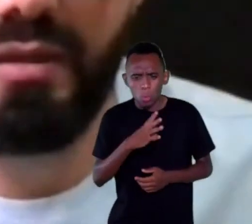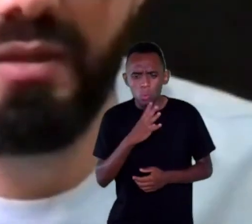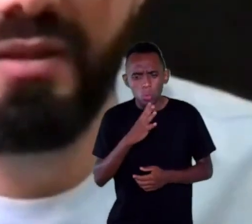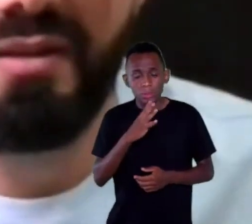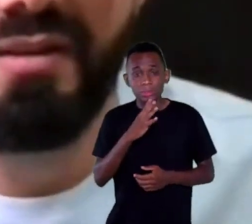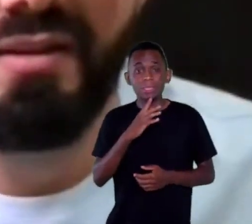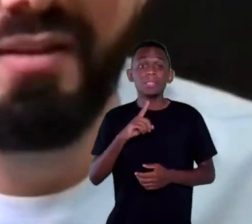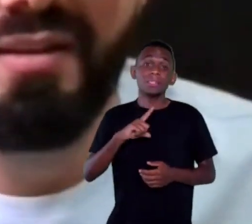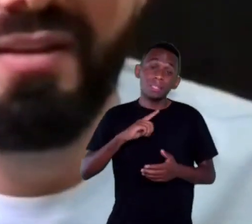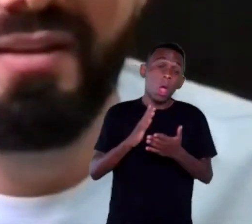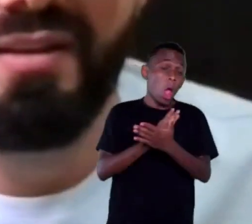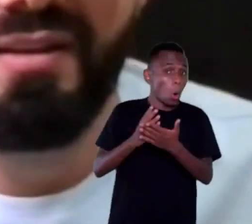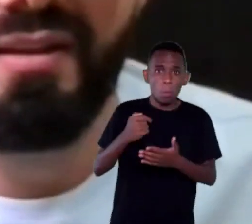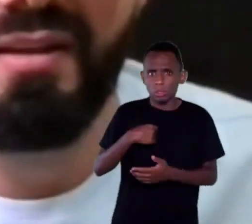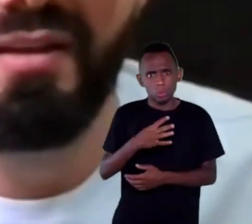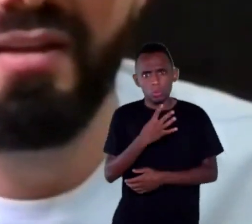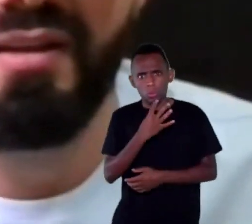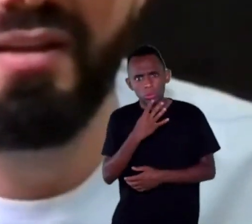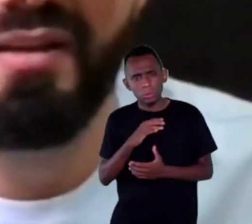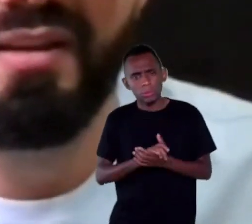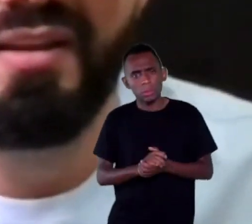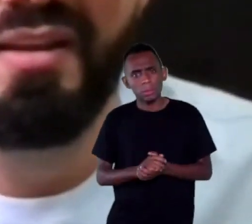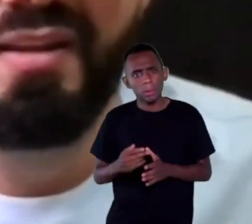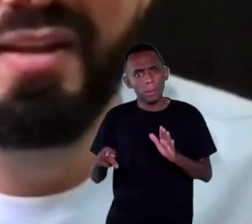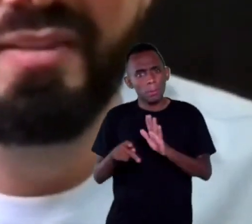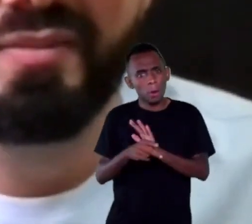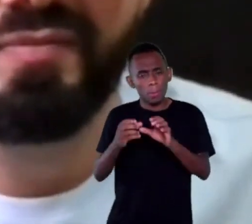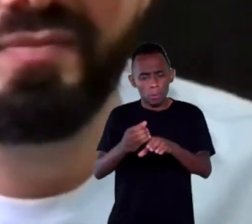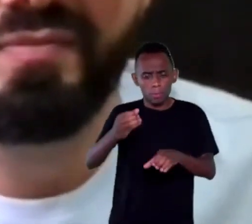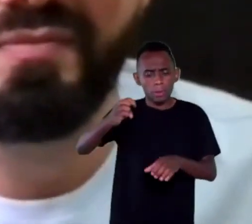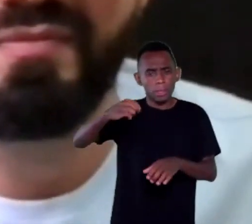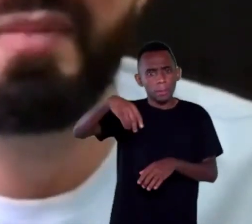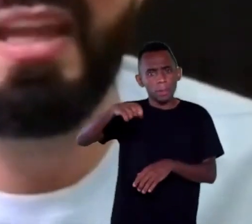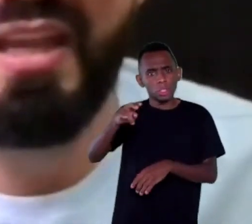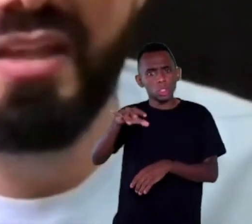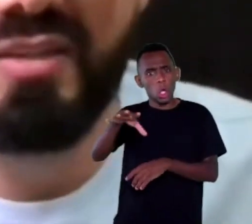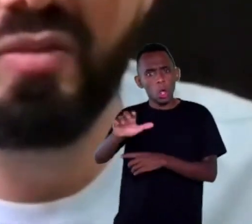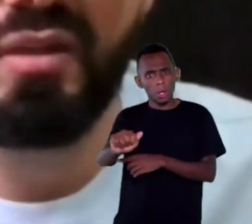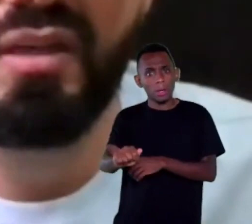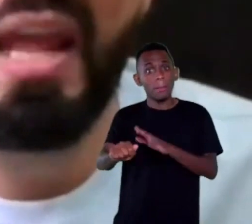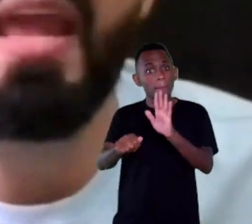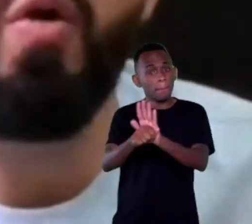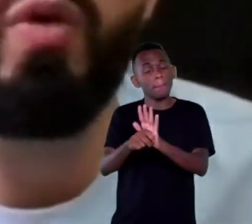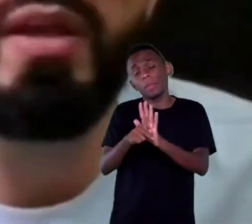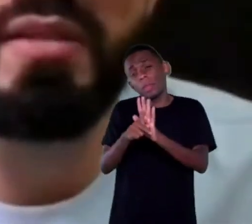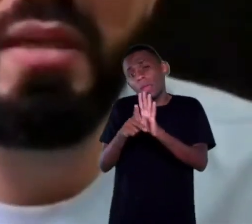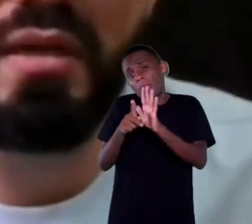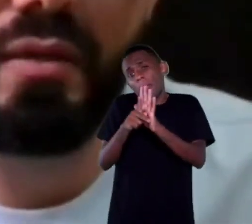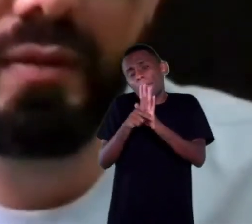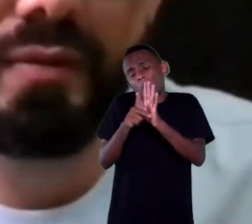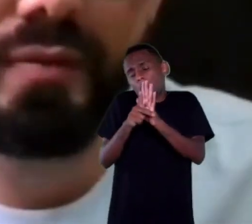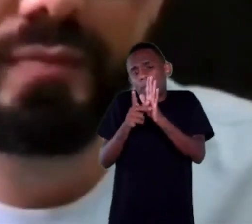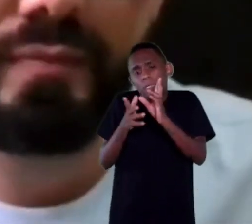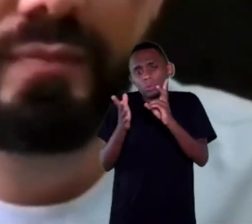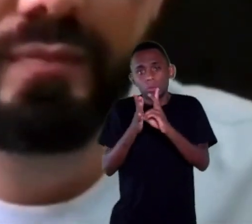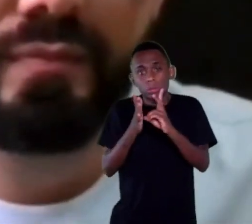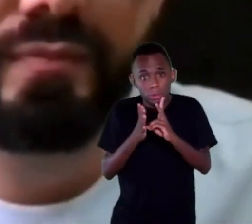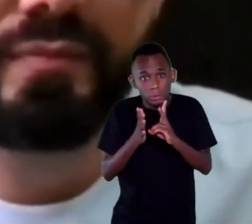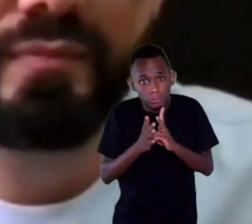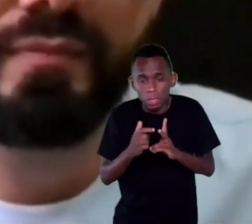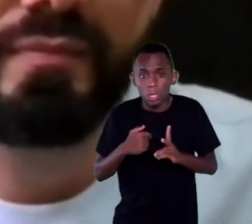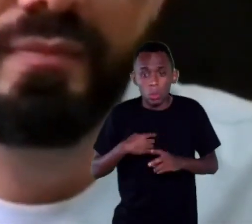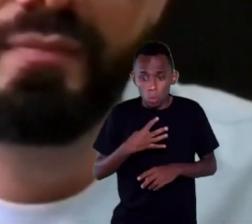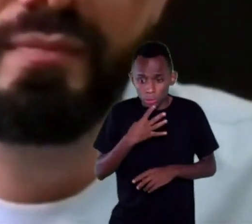José. Esse da mandioca mesmo aqui, esse indígena, né? É isso. Nem eu conhecia. Eu achei o